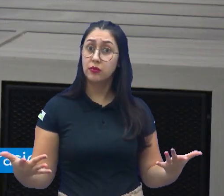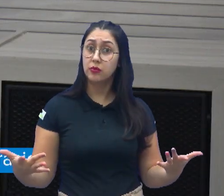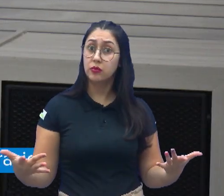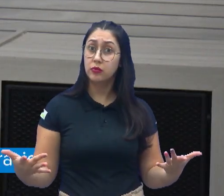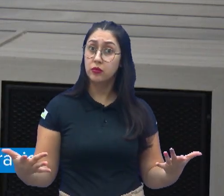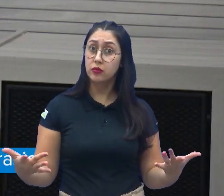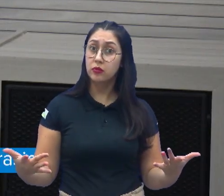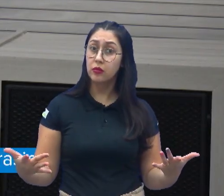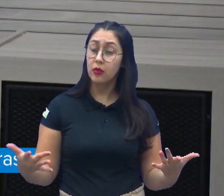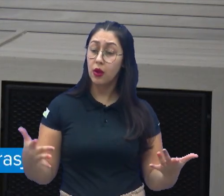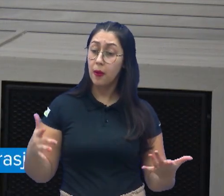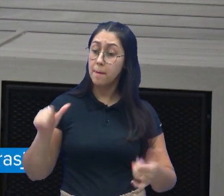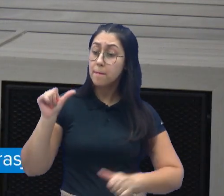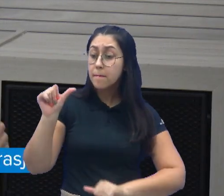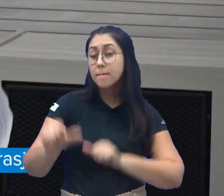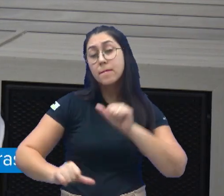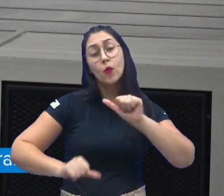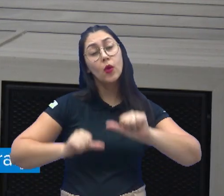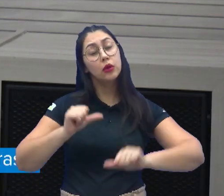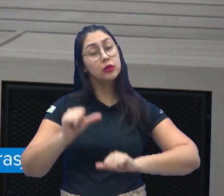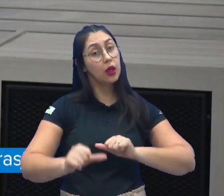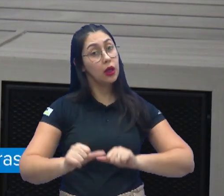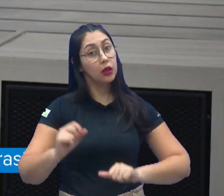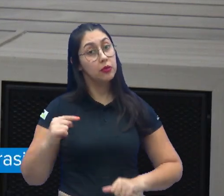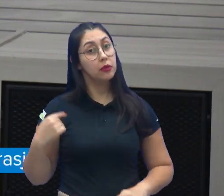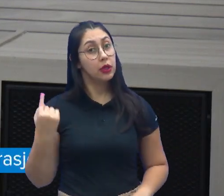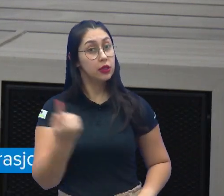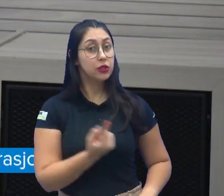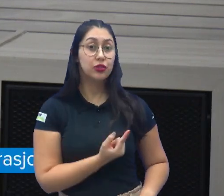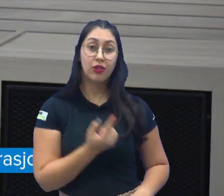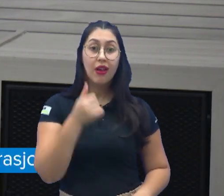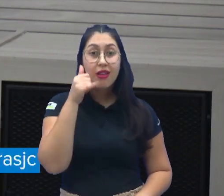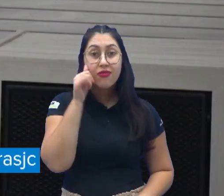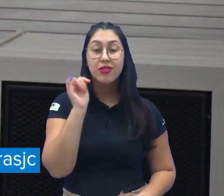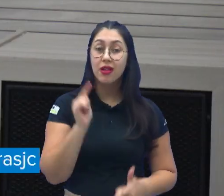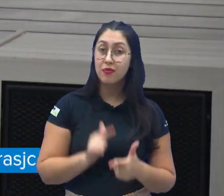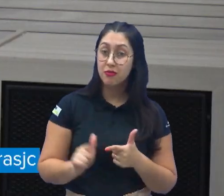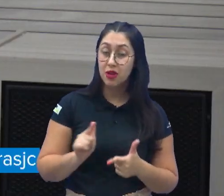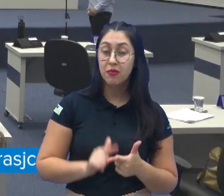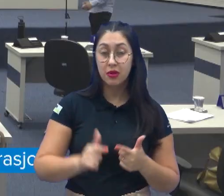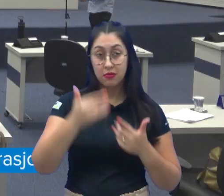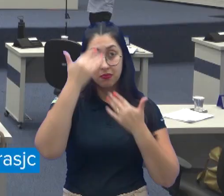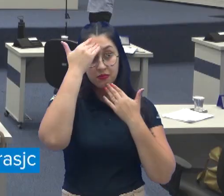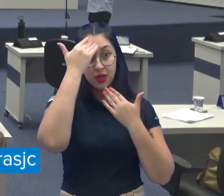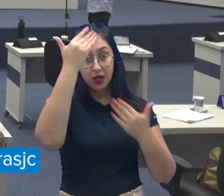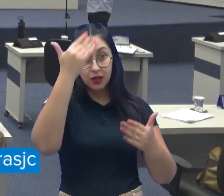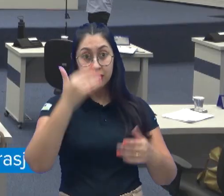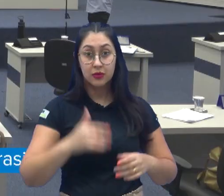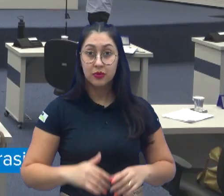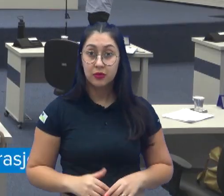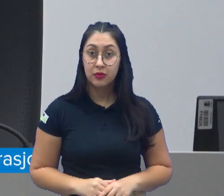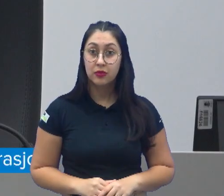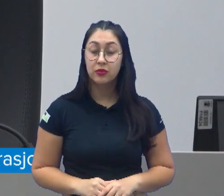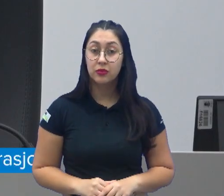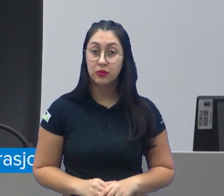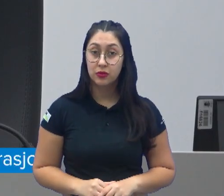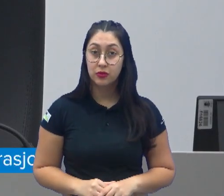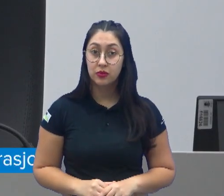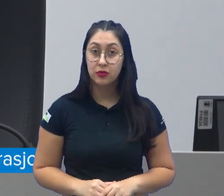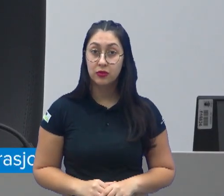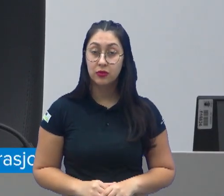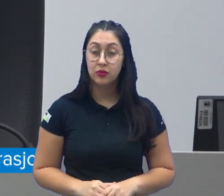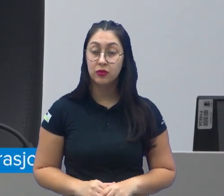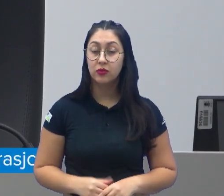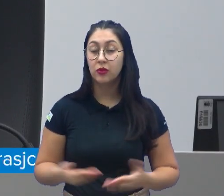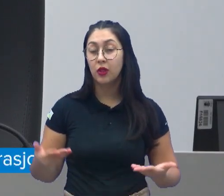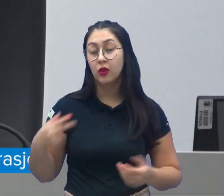acontecer alguma modificação para que a gente não tenha mais problemas como esse. Obrigado, presidente. Questão de ordem,